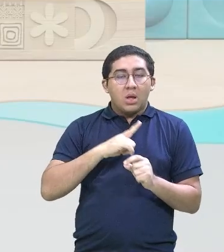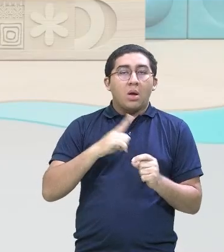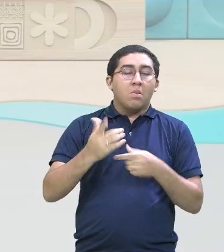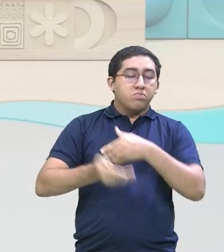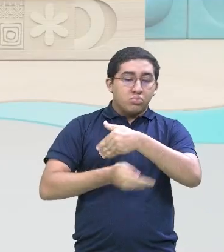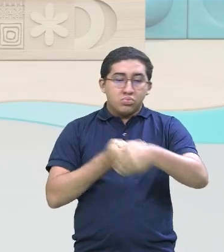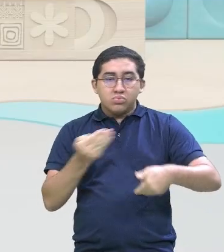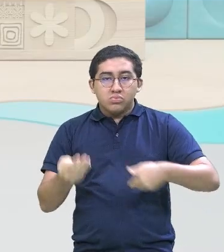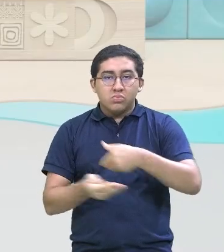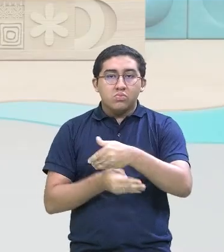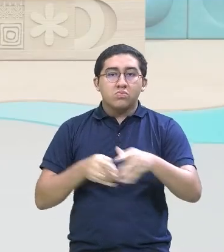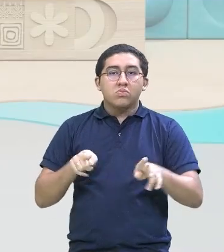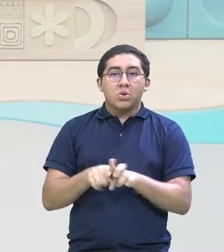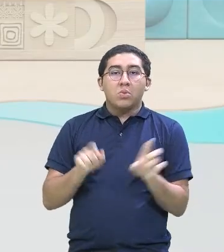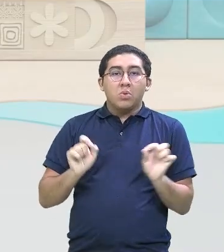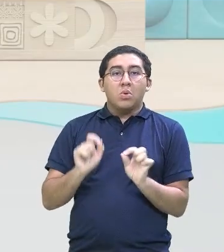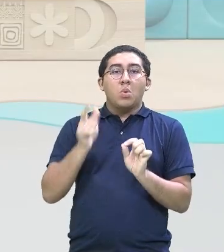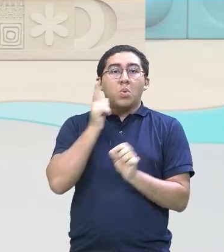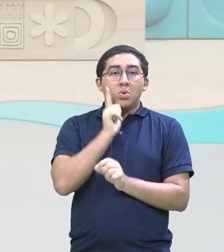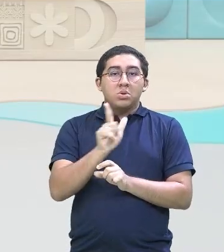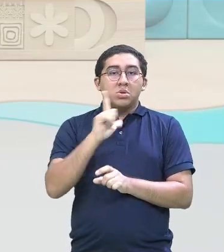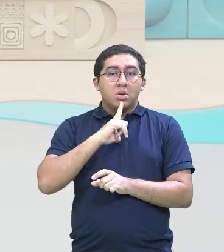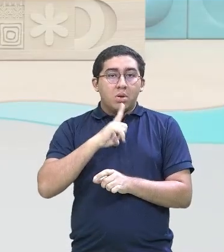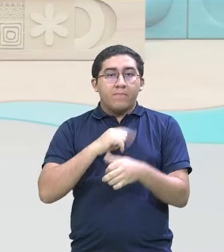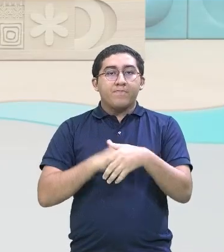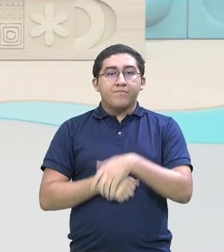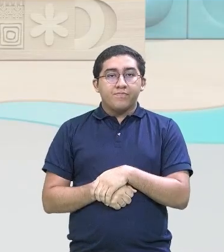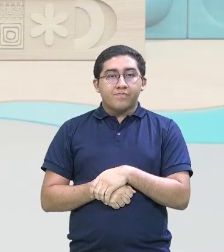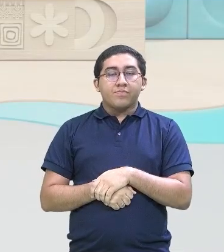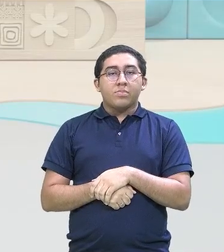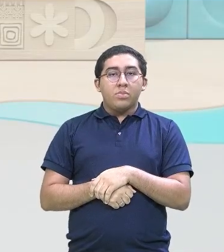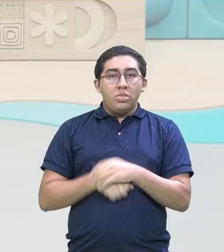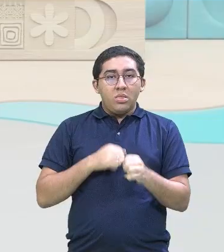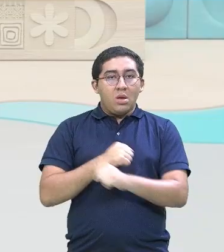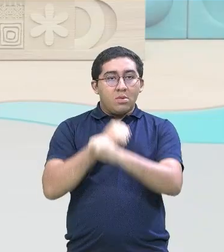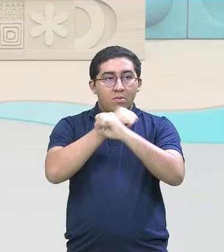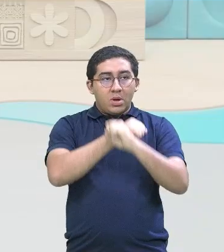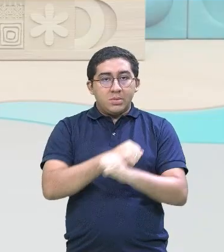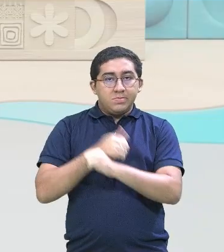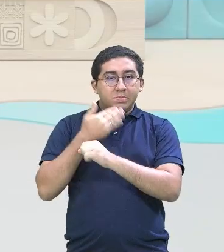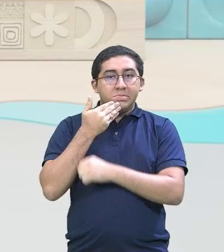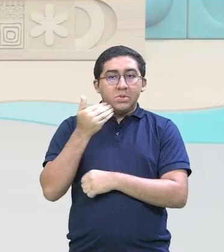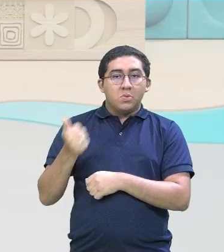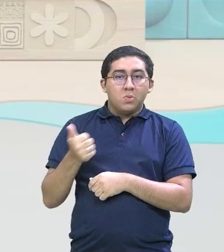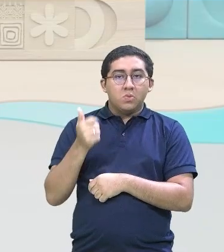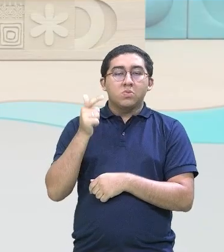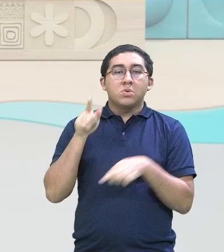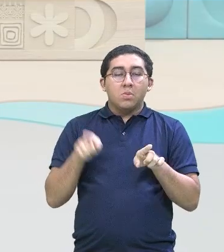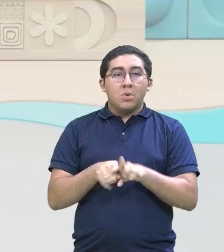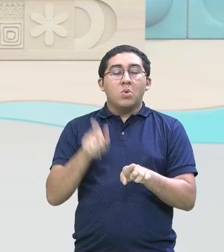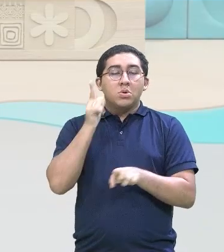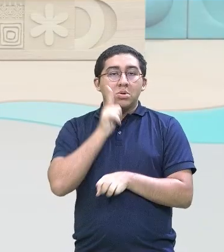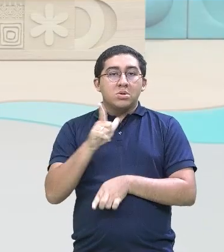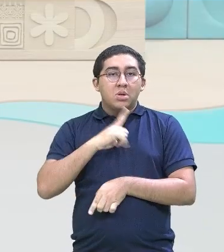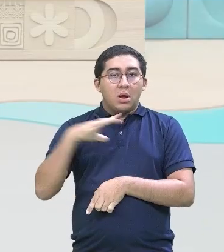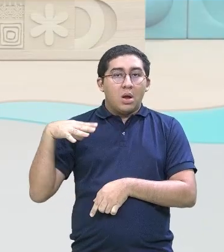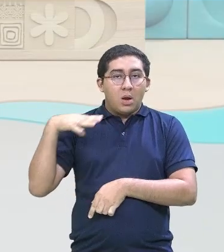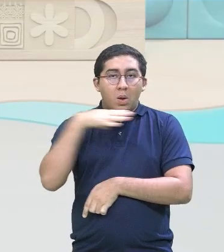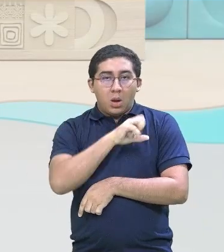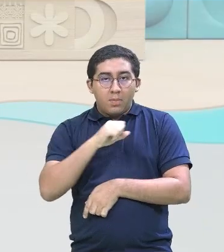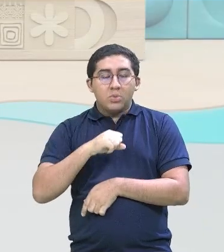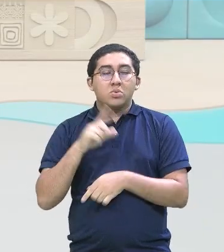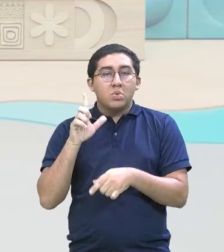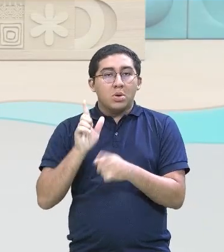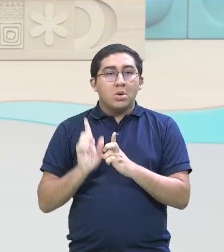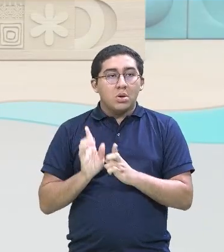para que você desorganize a defesa do time adversário e consiga chegar mais rápido